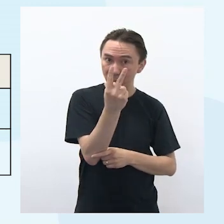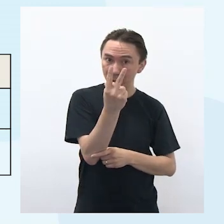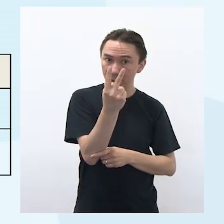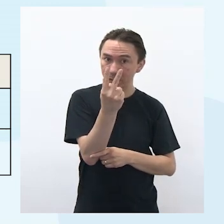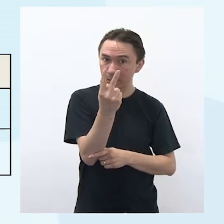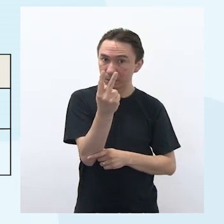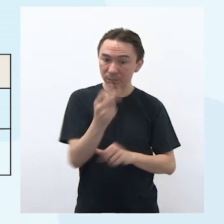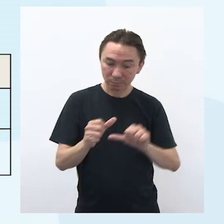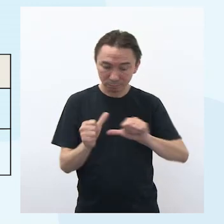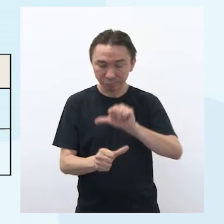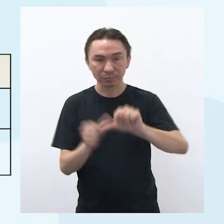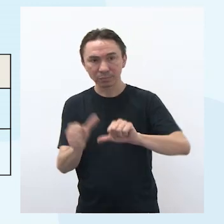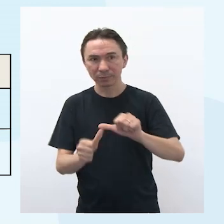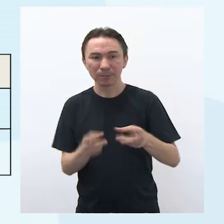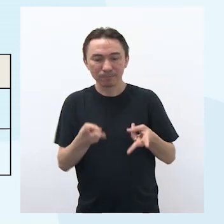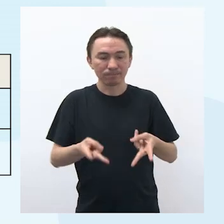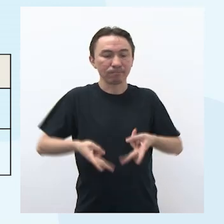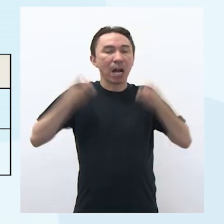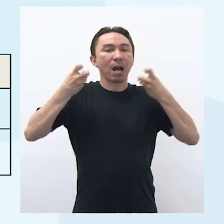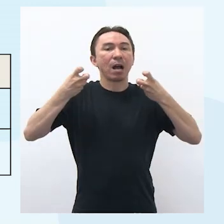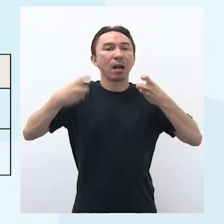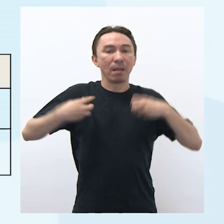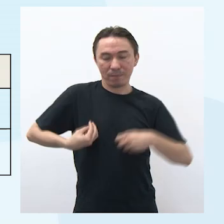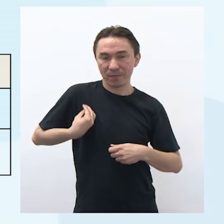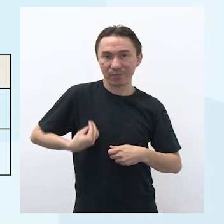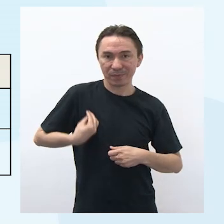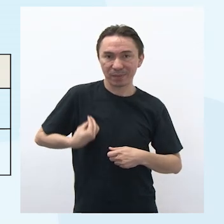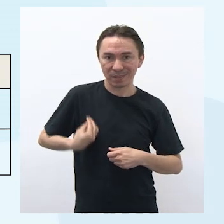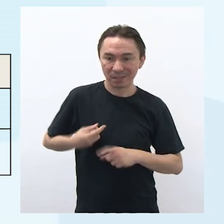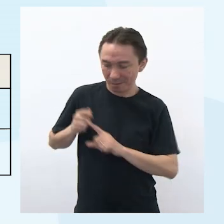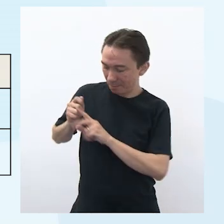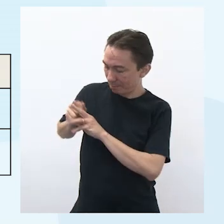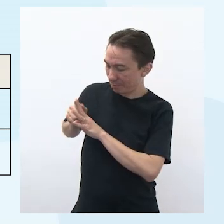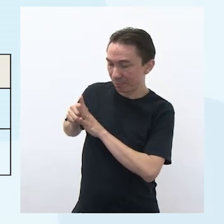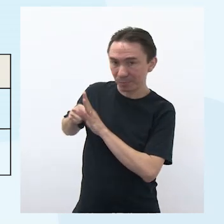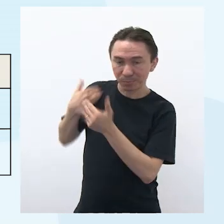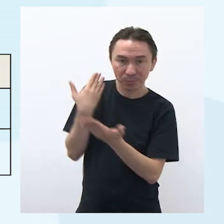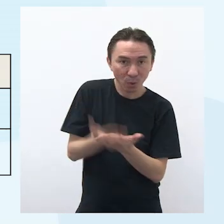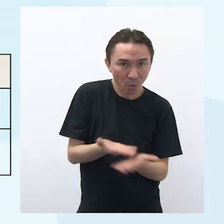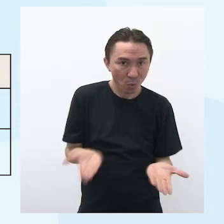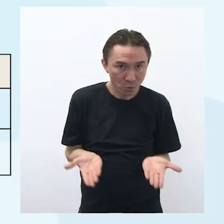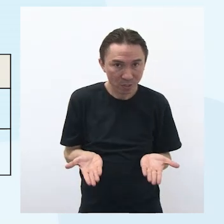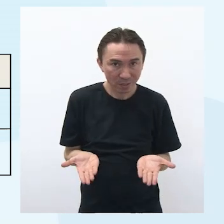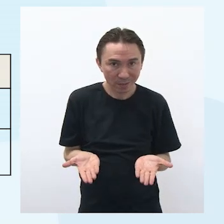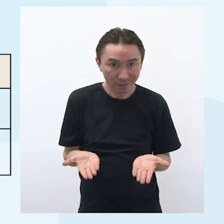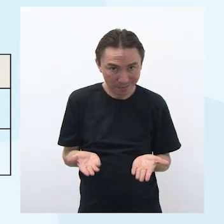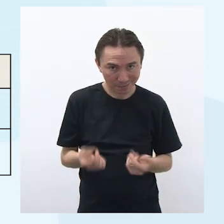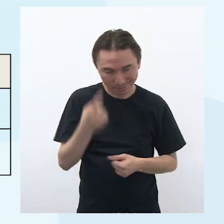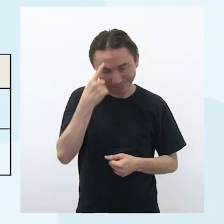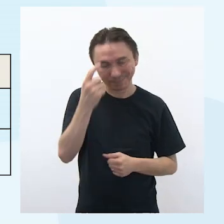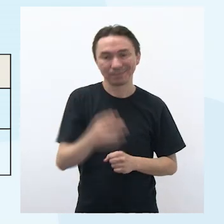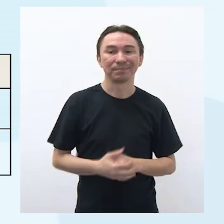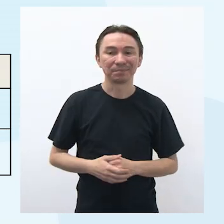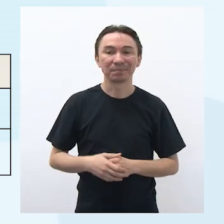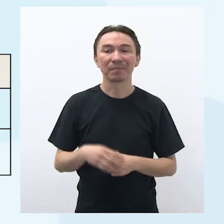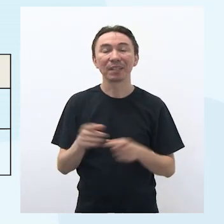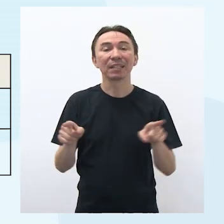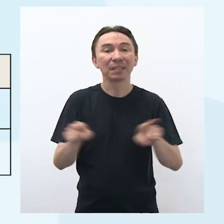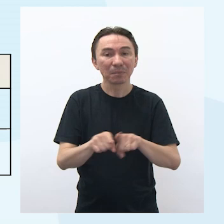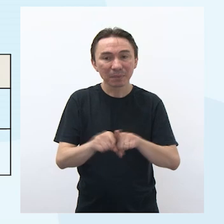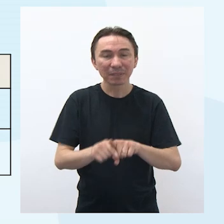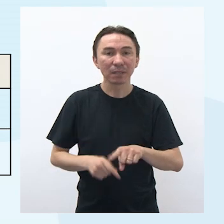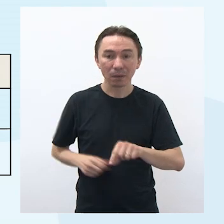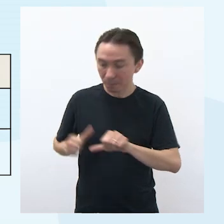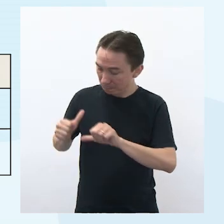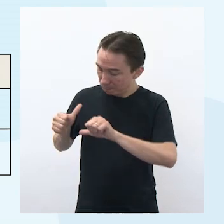consegue perceber na nossa vida nesses últimos meses. Aí, junto com essas transformações, a